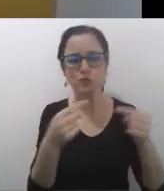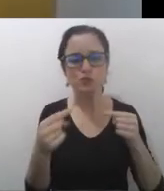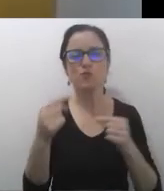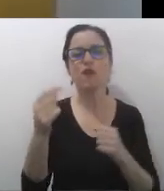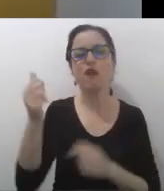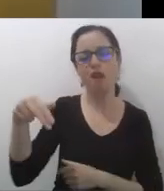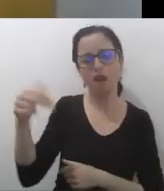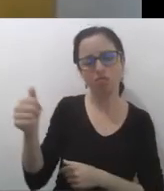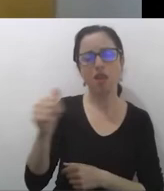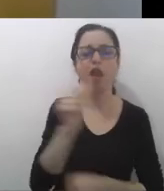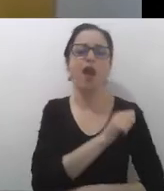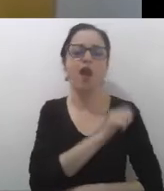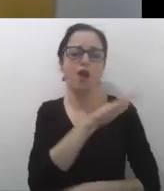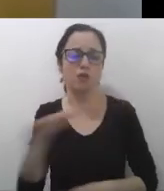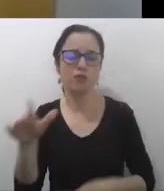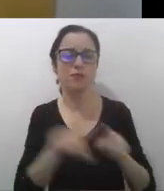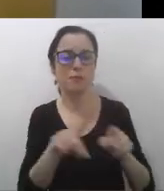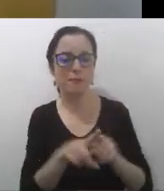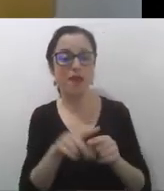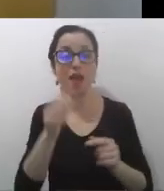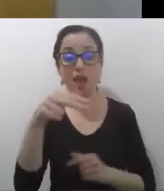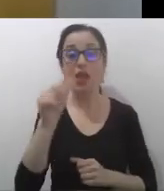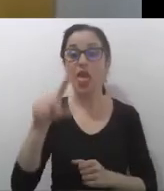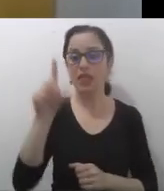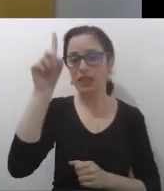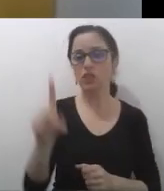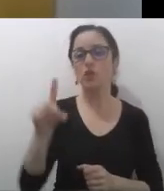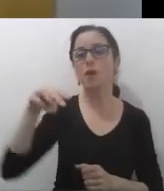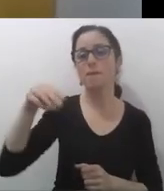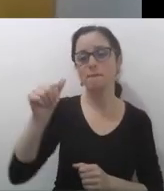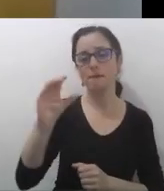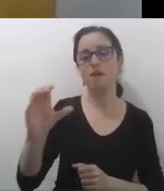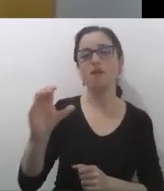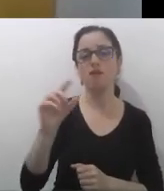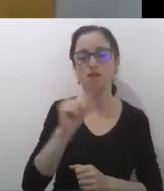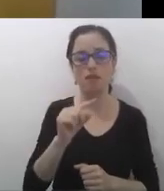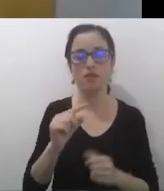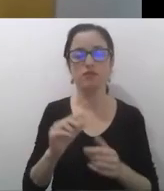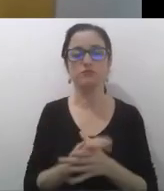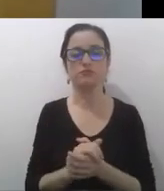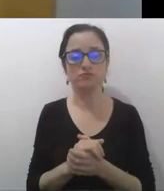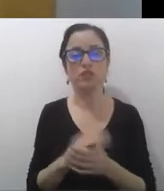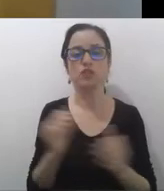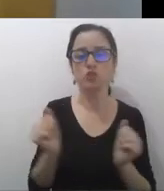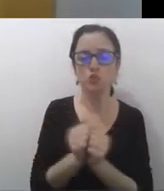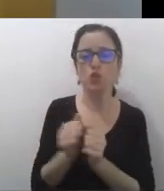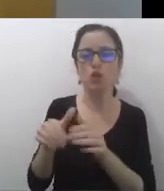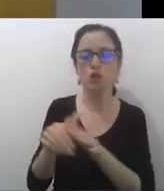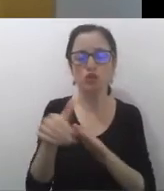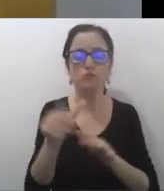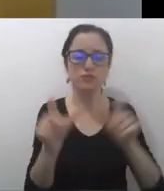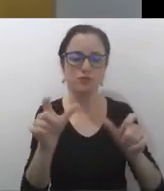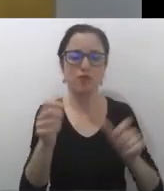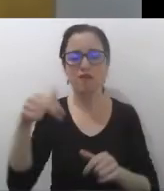e discutindo com a Ana Magalhães e os seus alunos. Ana Magalhães é a diretora do MAC, e eu tive junto